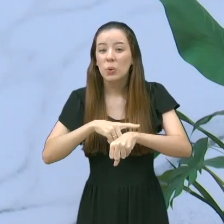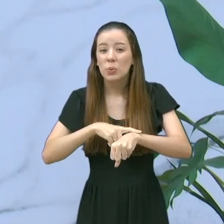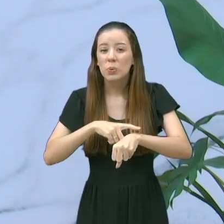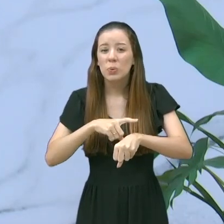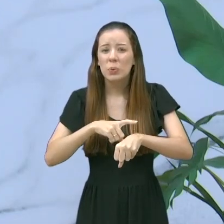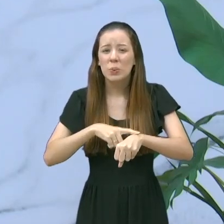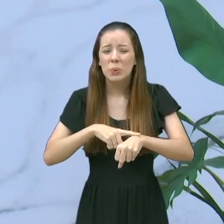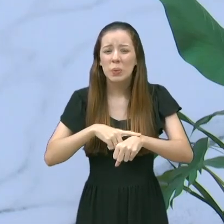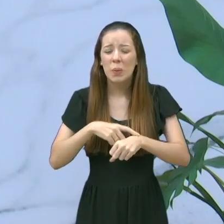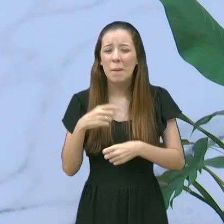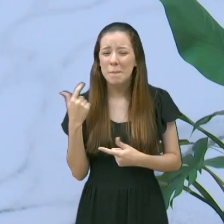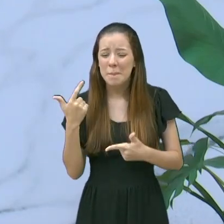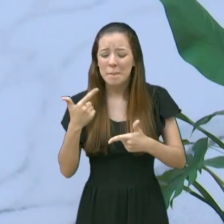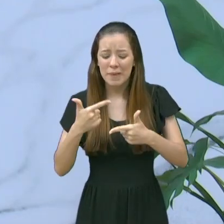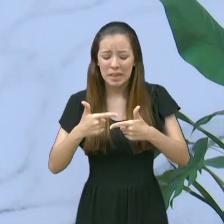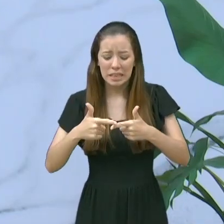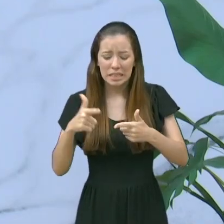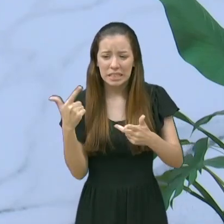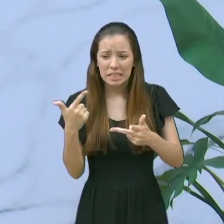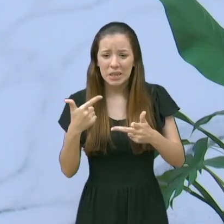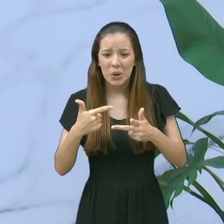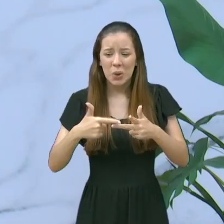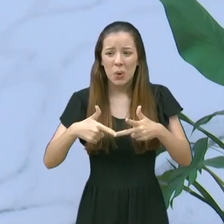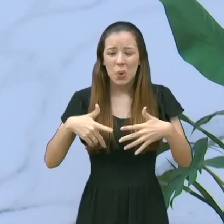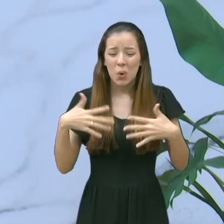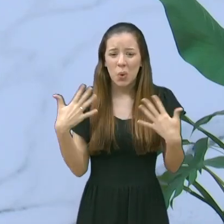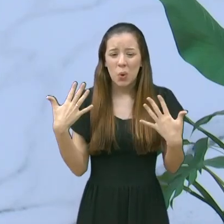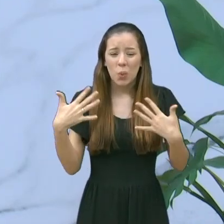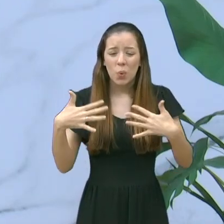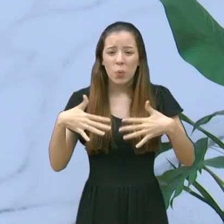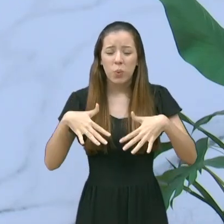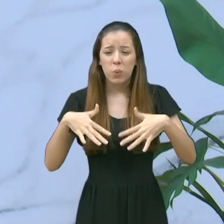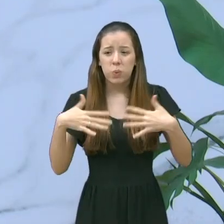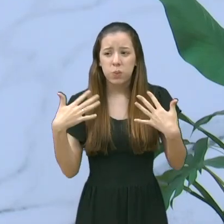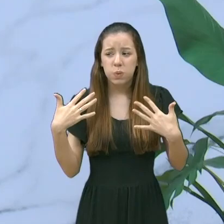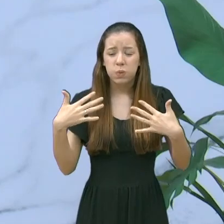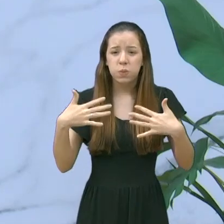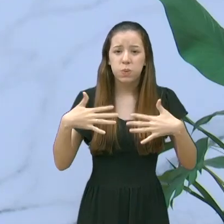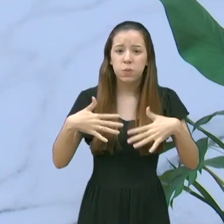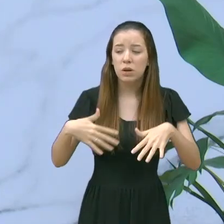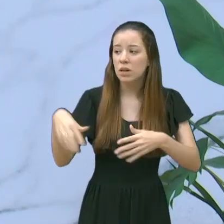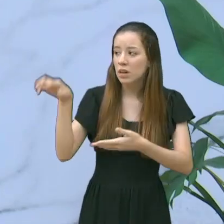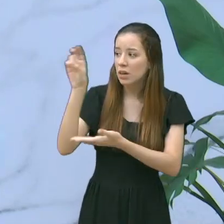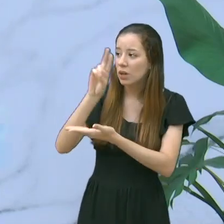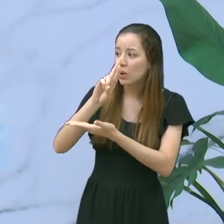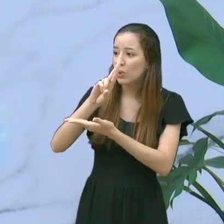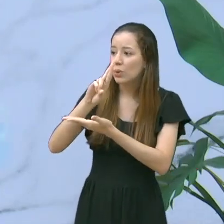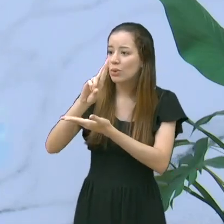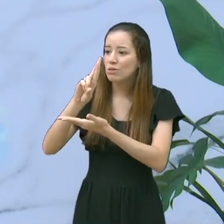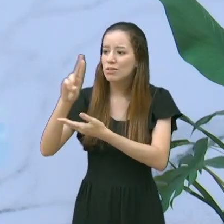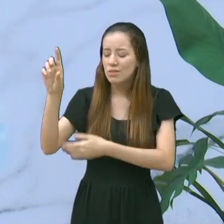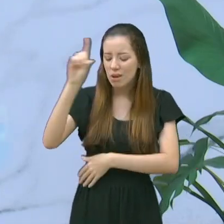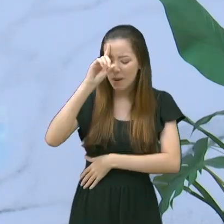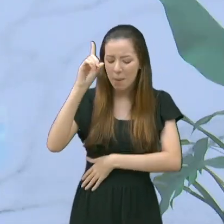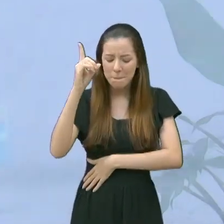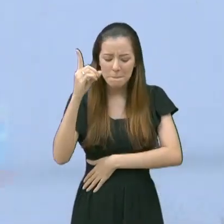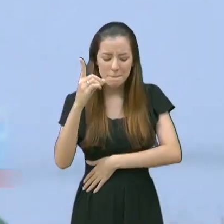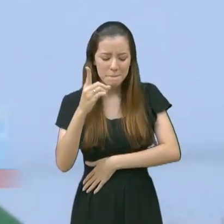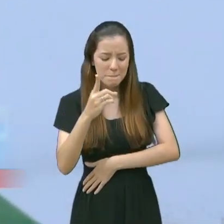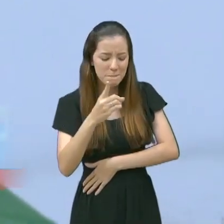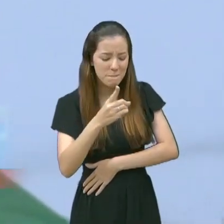te afogar, ele vem com toda a autoridade e